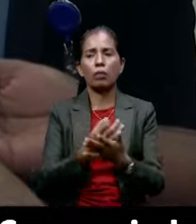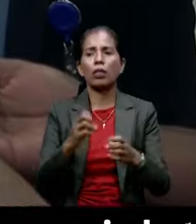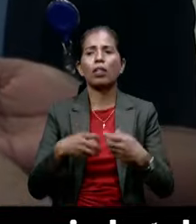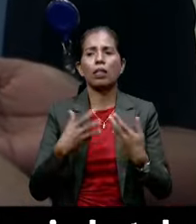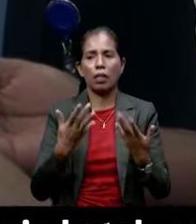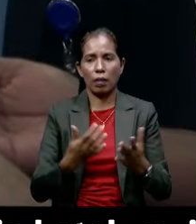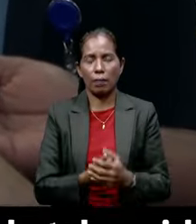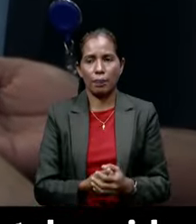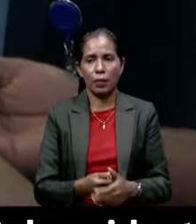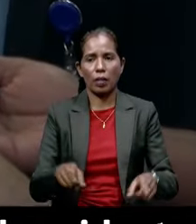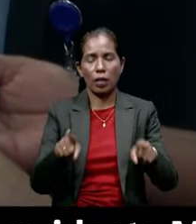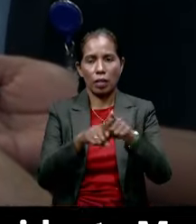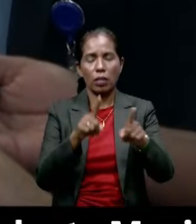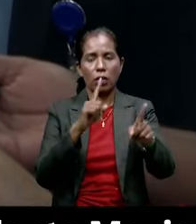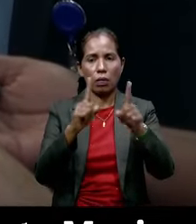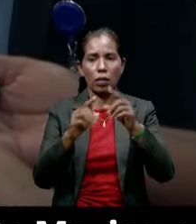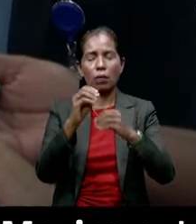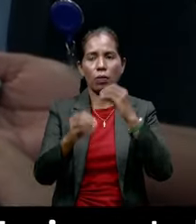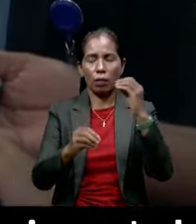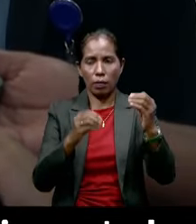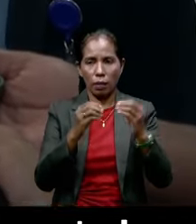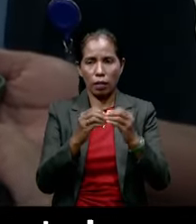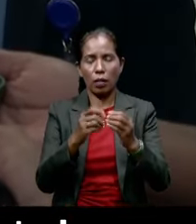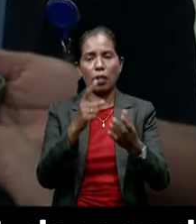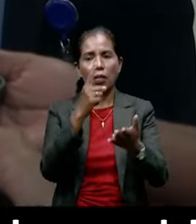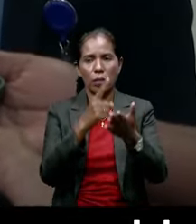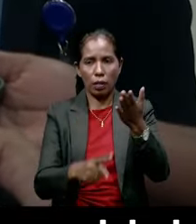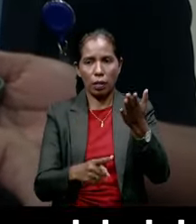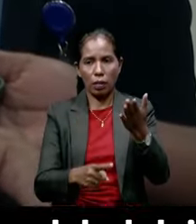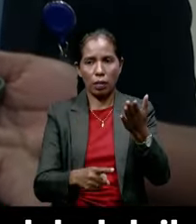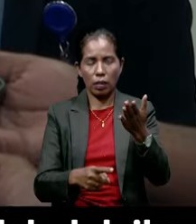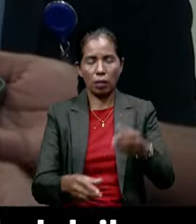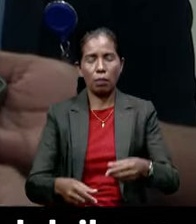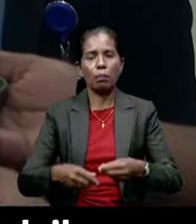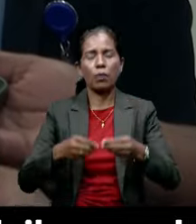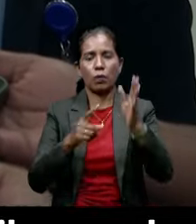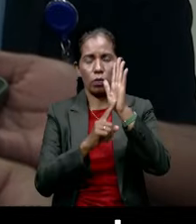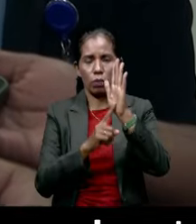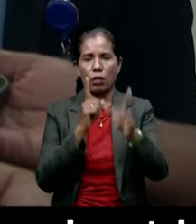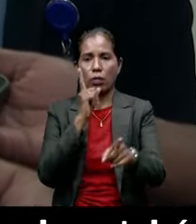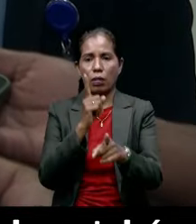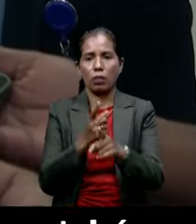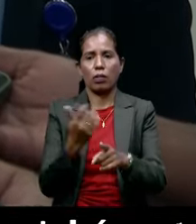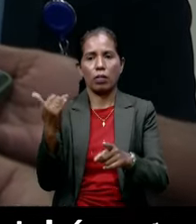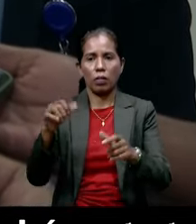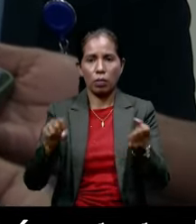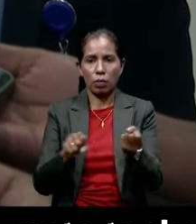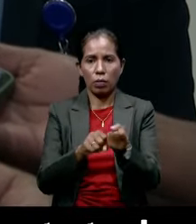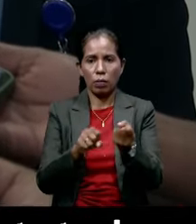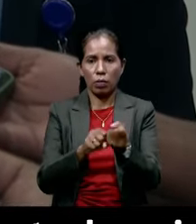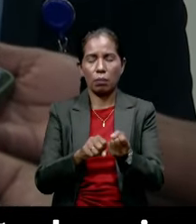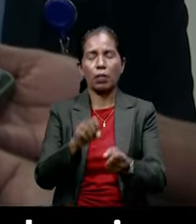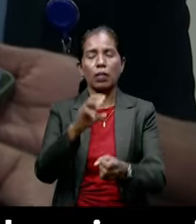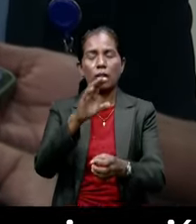hira. A nessa foi com a letanca tax saída macato por provas, catax sira contribui para a segurança